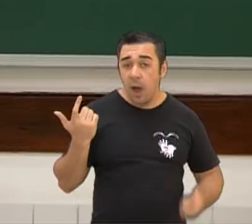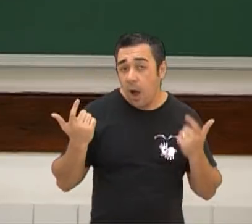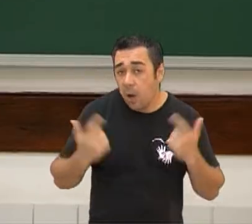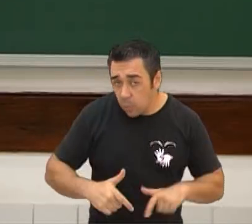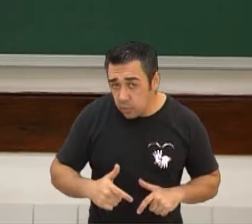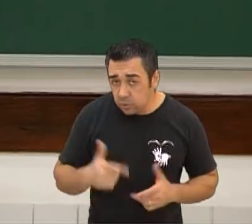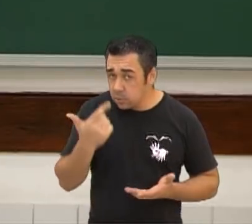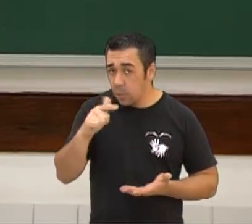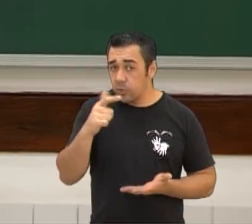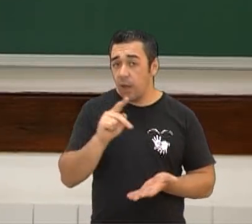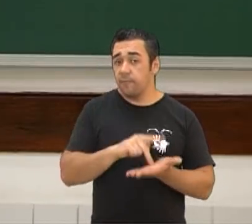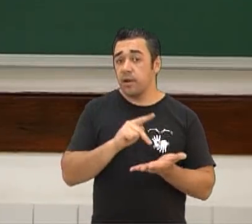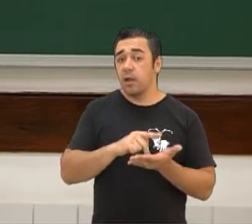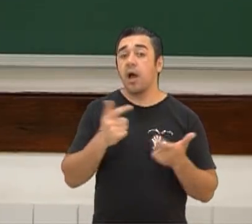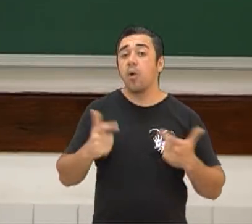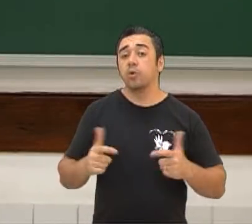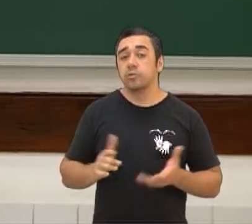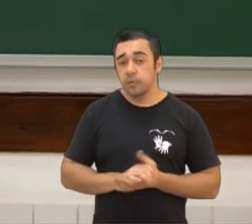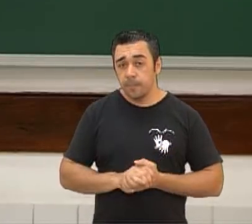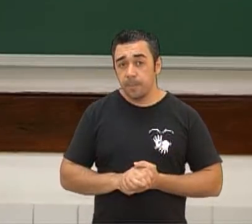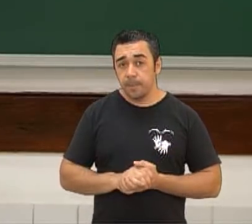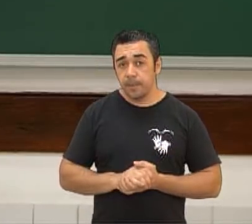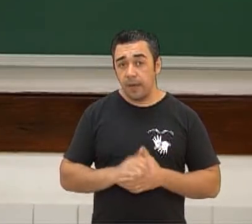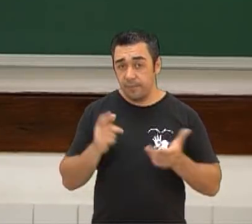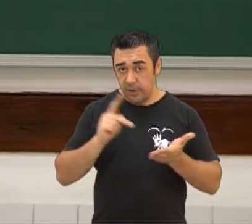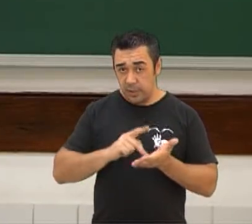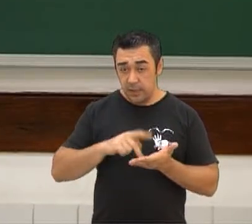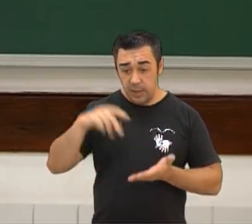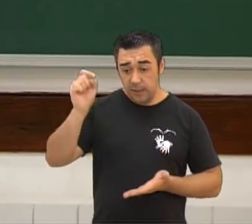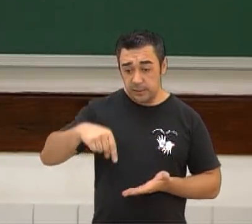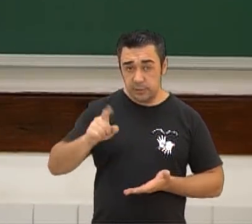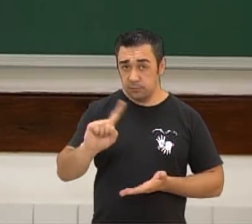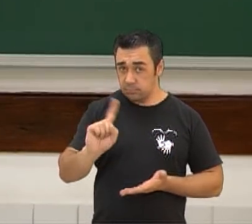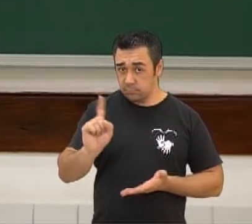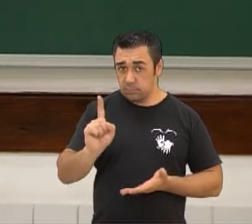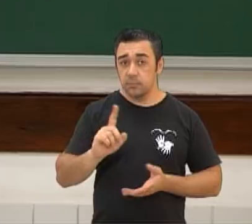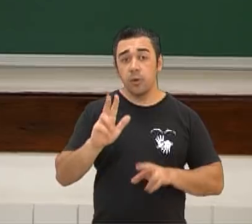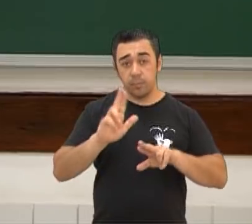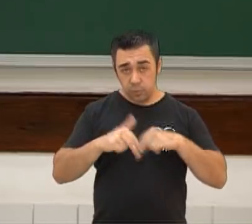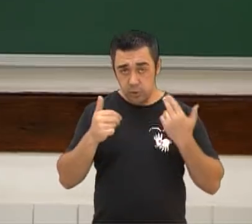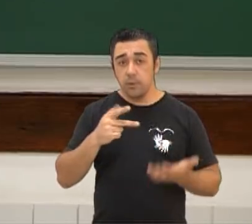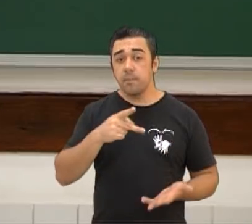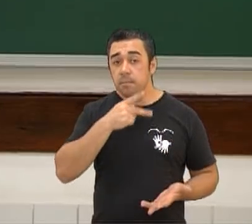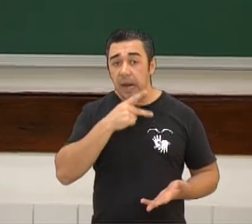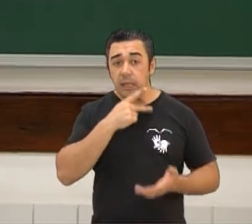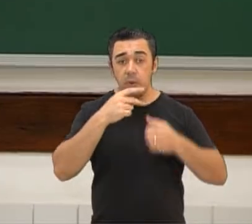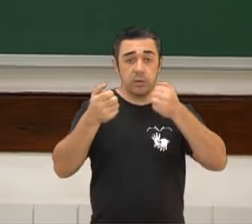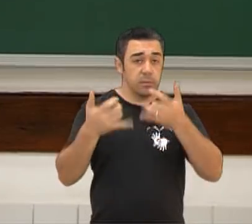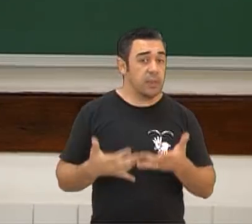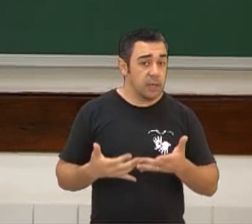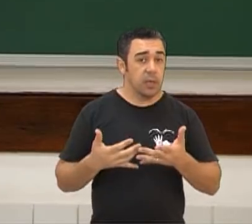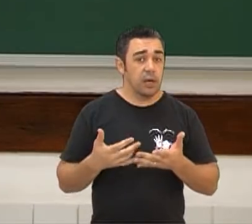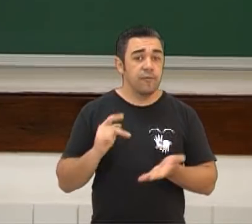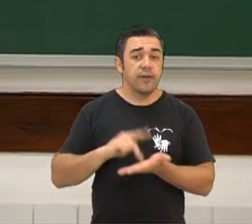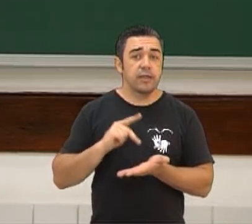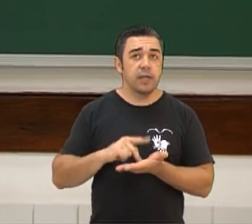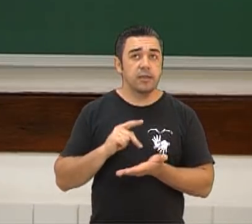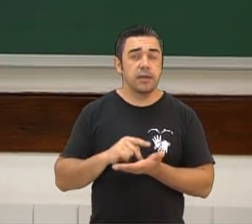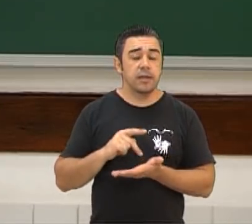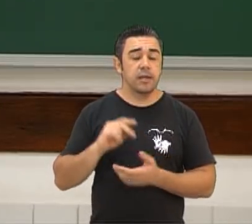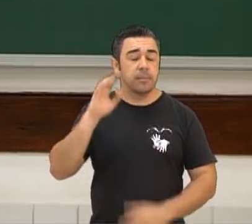está? Essa verdade não está aqui. Por isso que Platão, quando vai dizer onde que a verdade está, o que ele tem que fazer? Tem